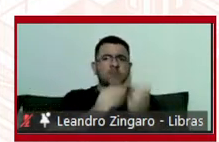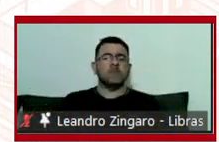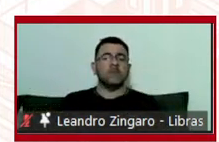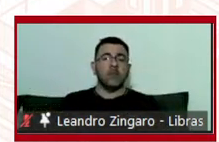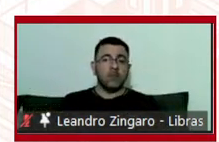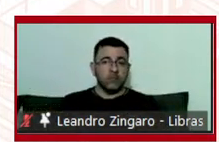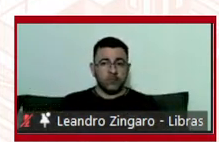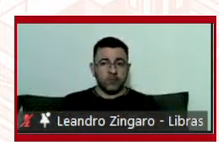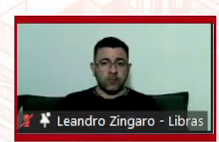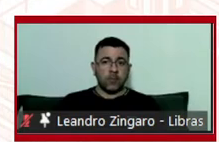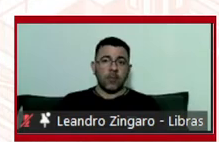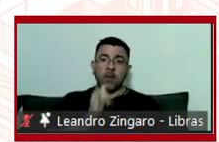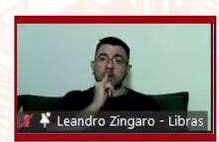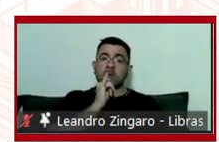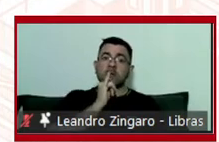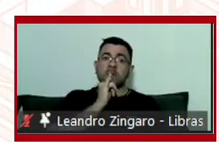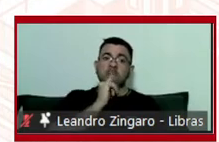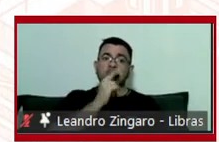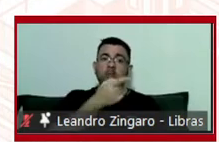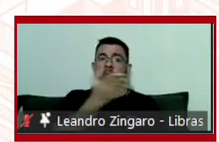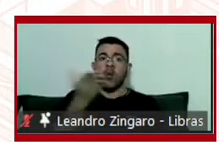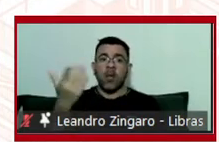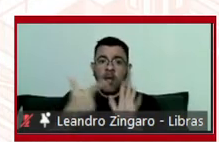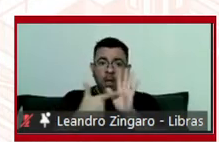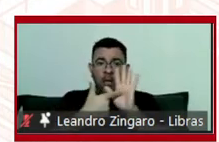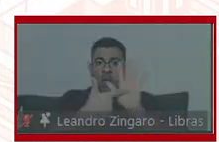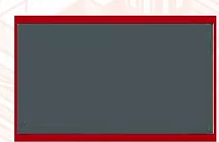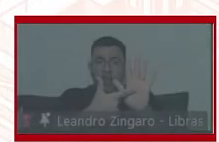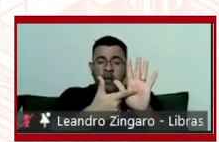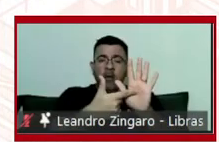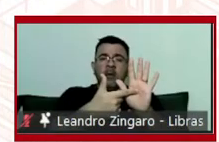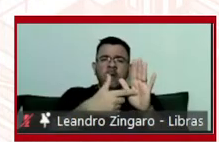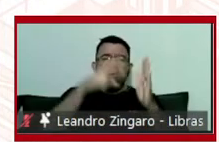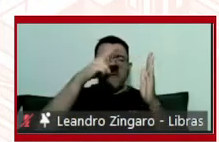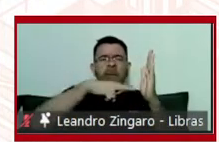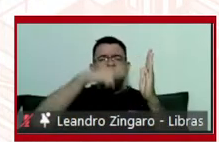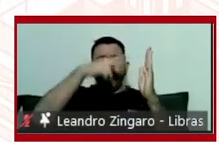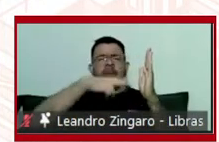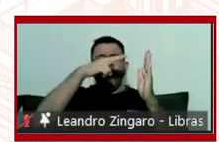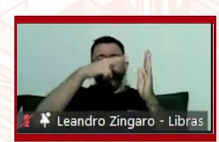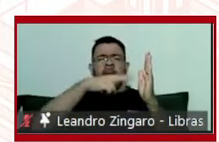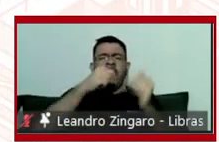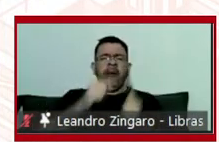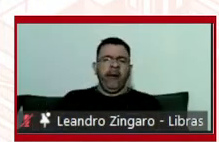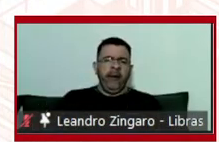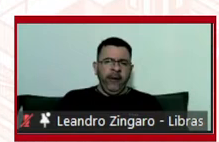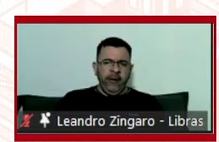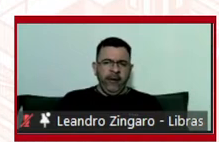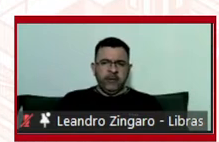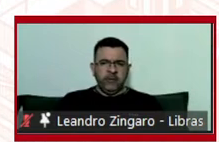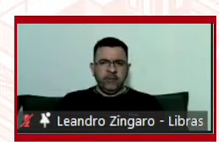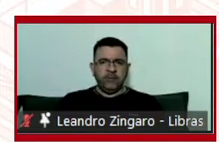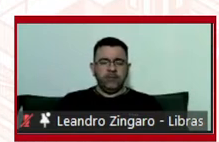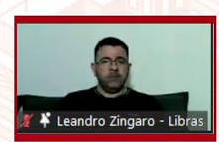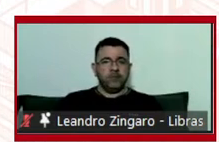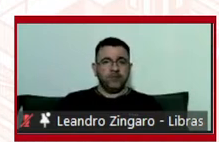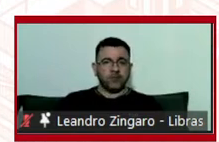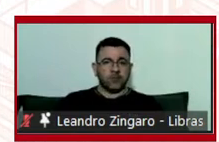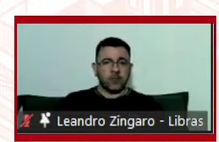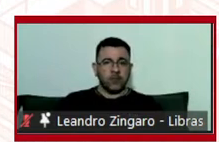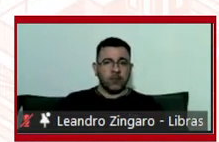só um exemplo para vocês verem o poder da Mas isso é só uma besteirinha ainda nós já evoluímos muito mais